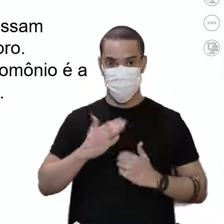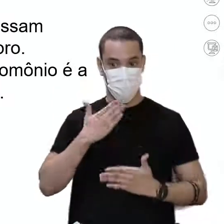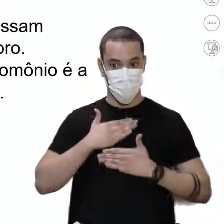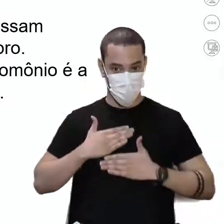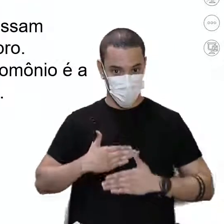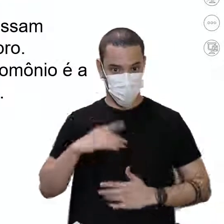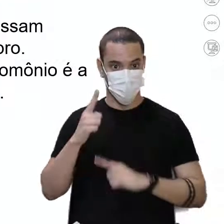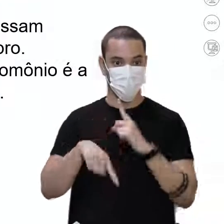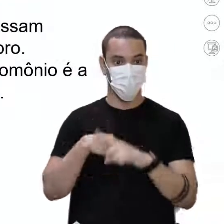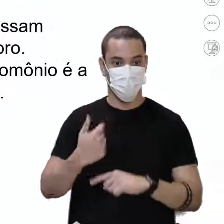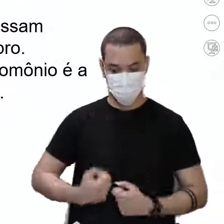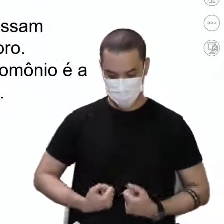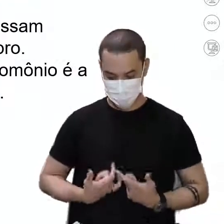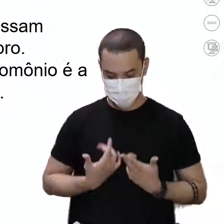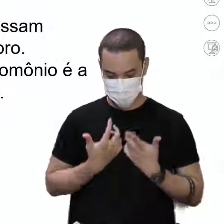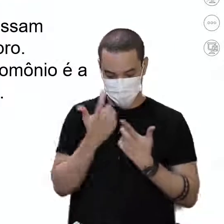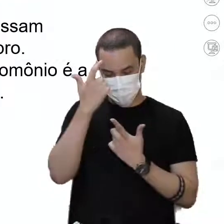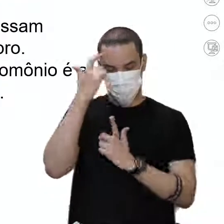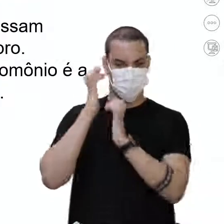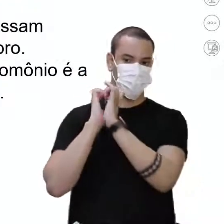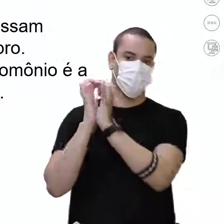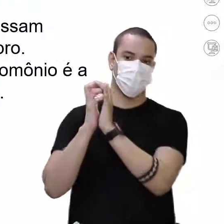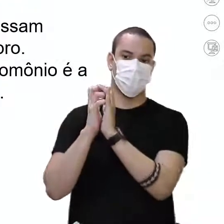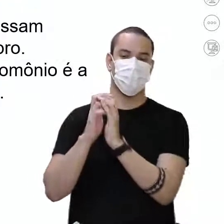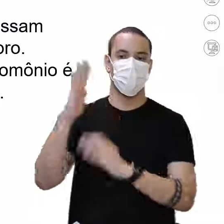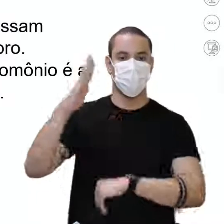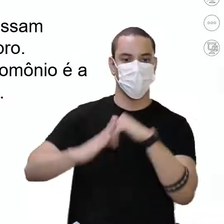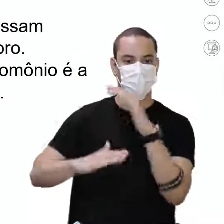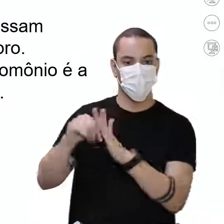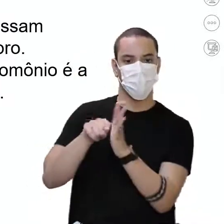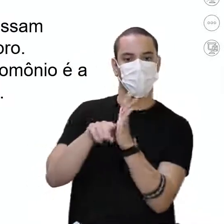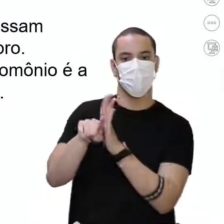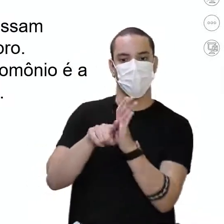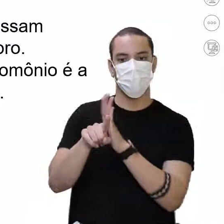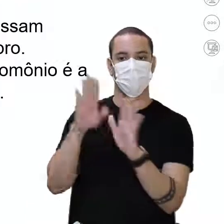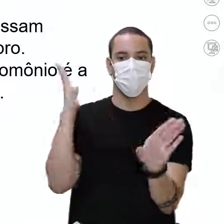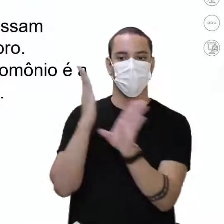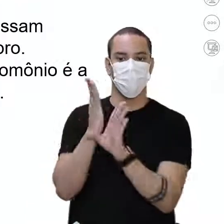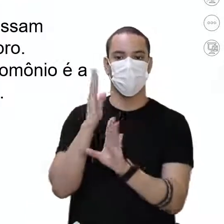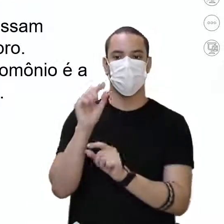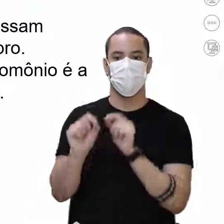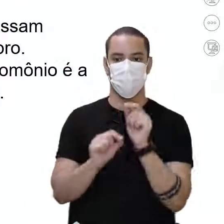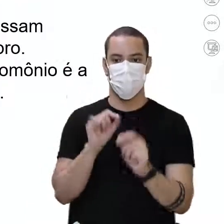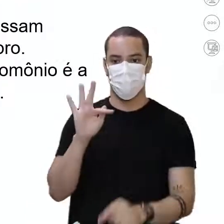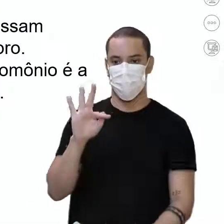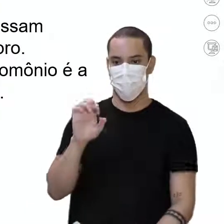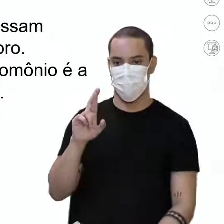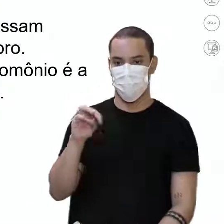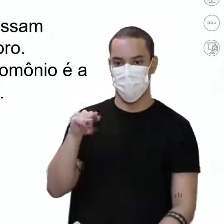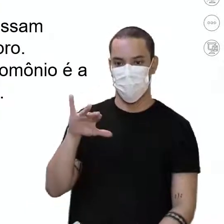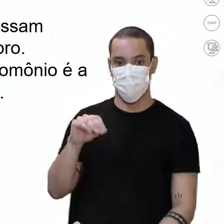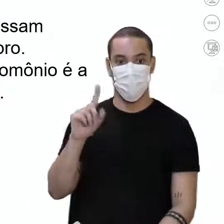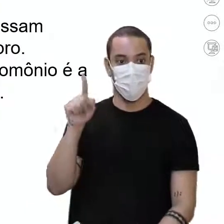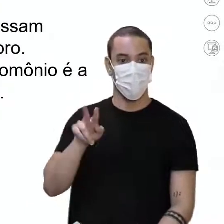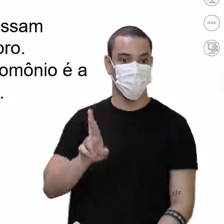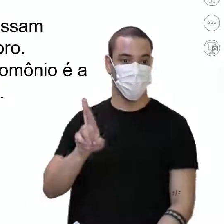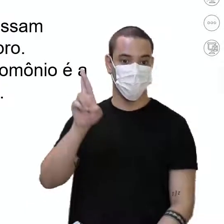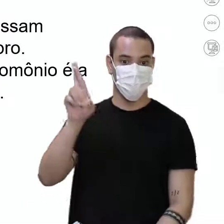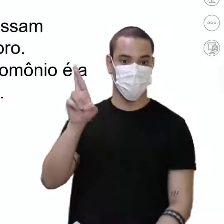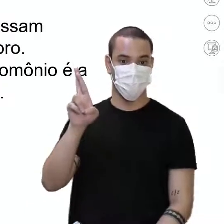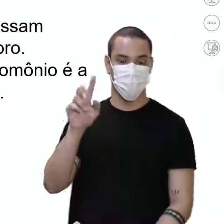e depois para o cérebro. Os pesquisadores descobriram que a produção do feromônio é a responsável pela longa duração